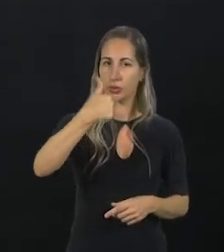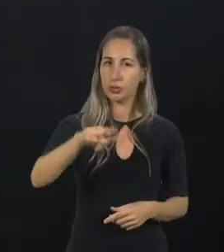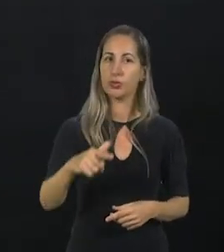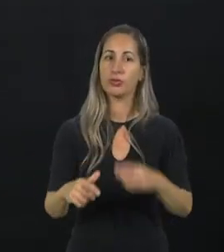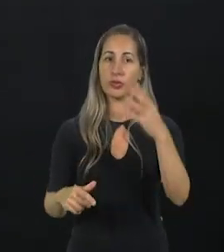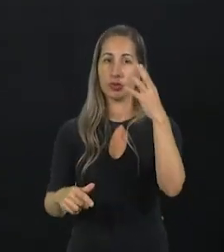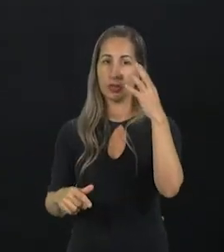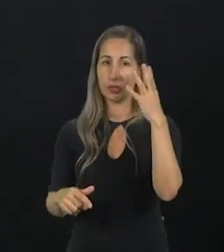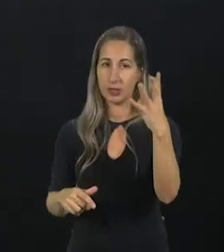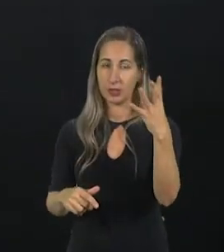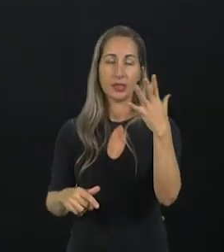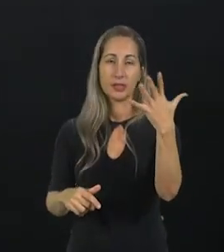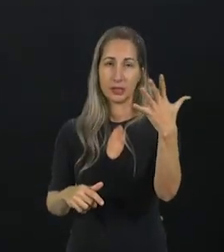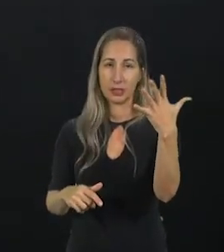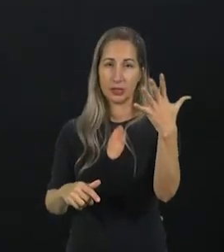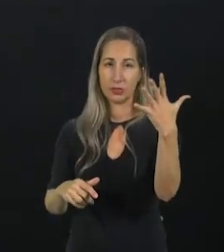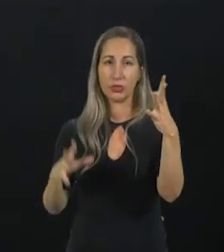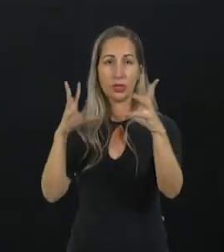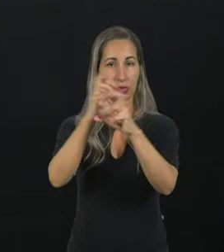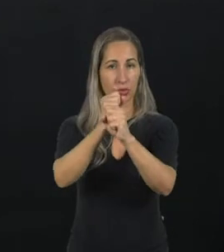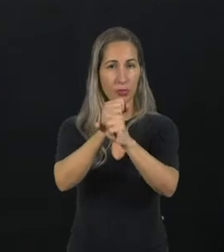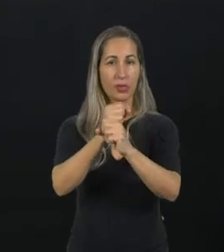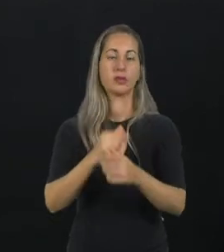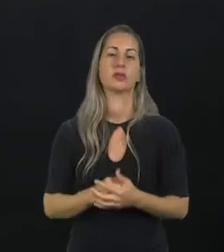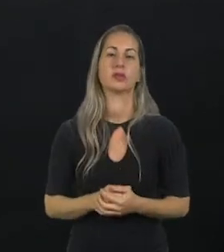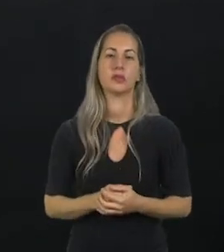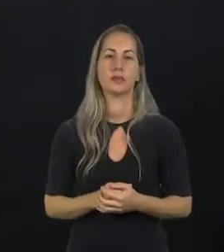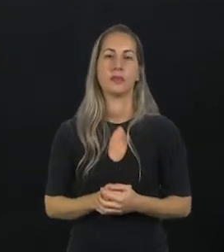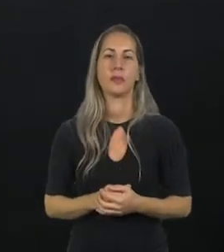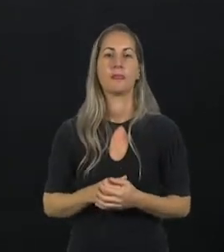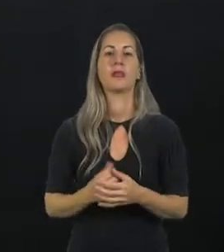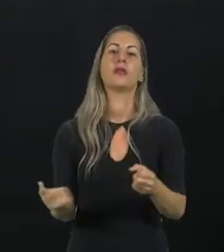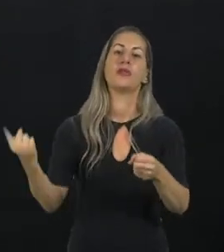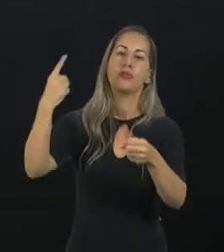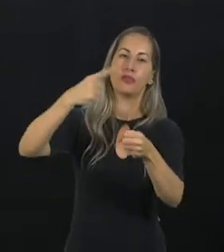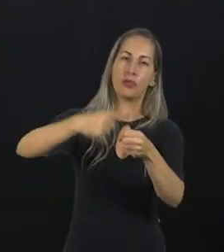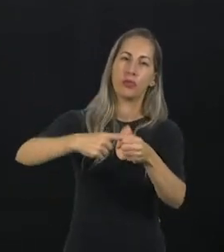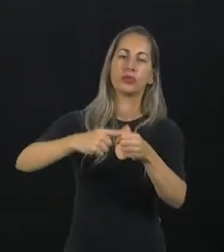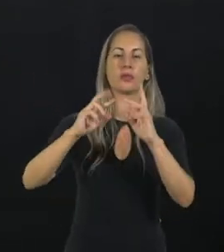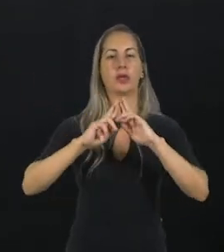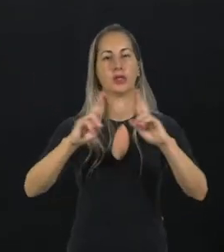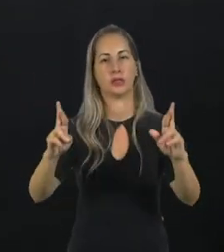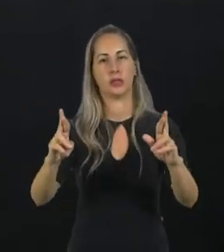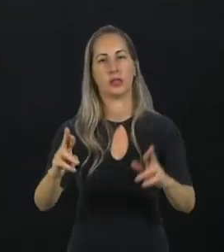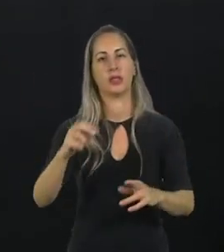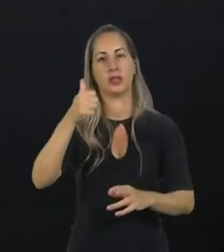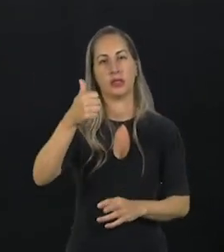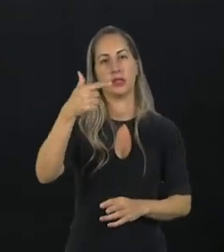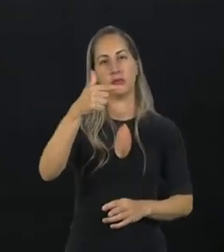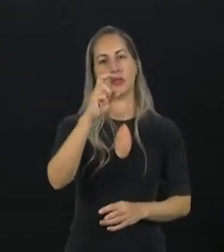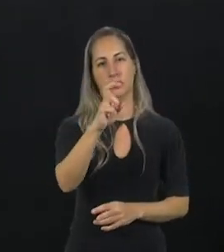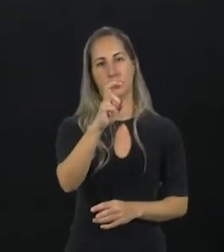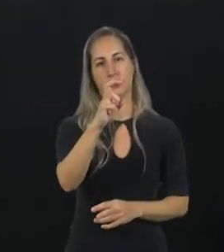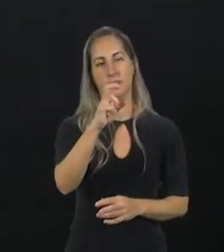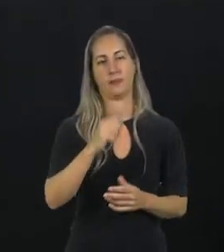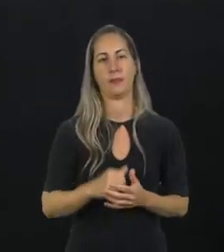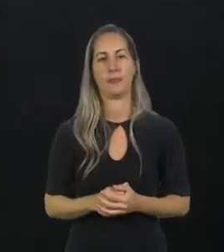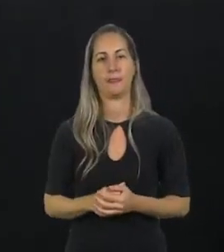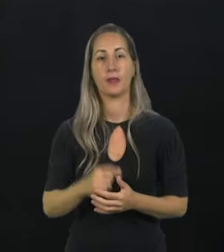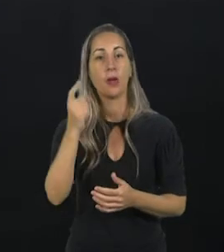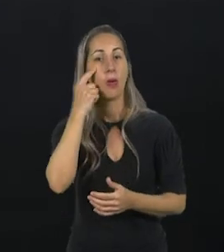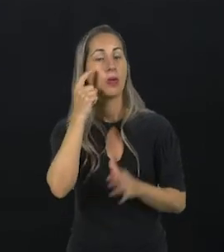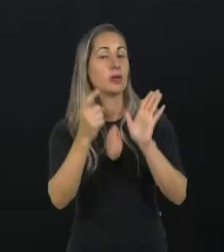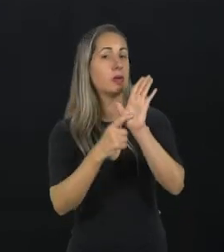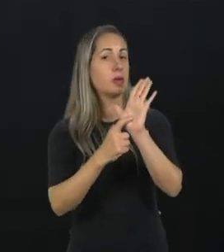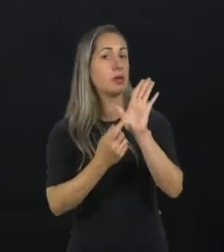5 vezes e somadas todas essas 5, eu volto para o resultado de 125. Repare